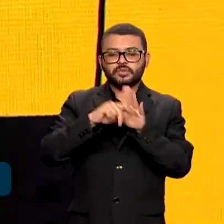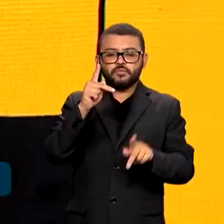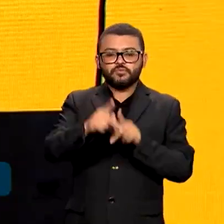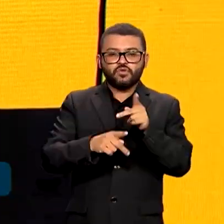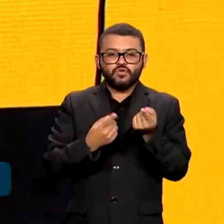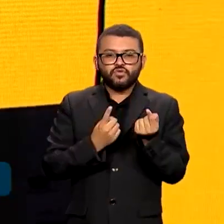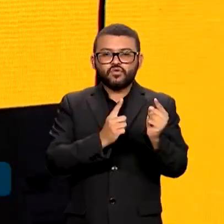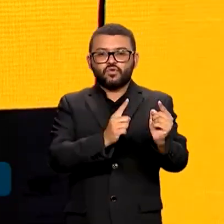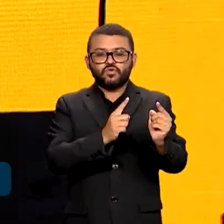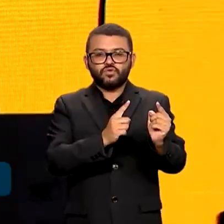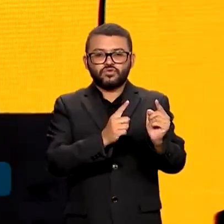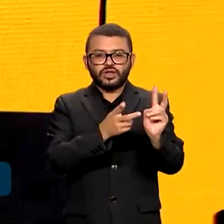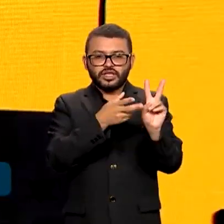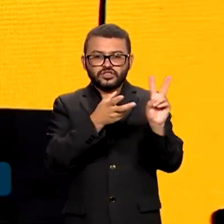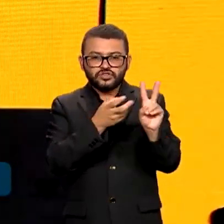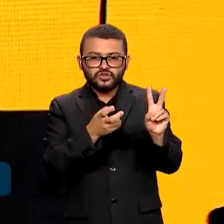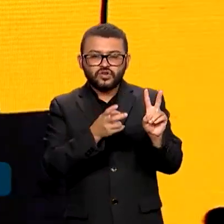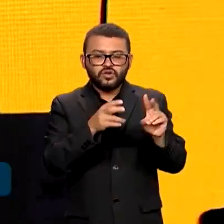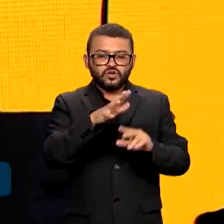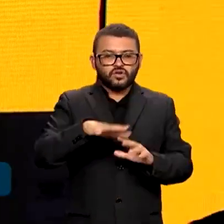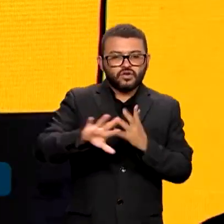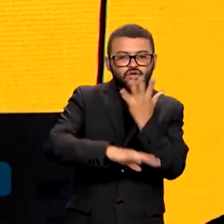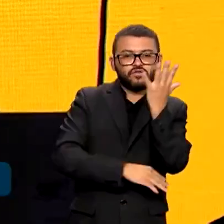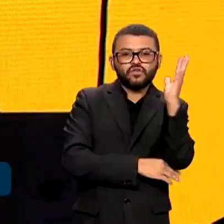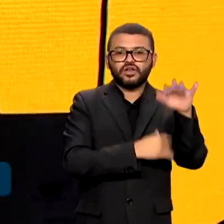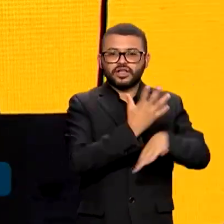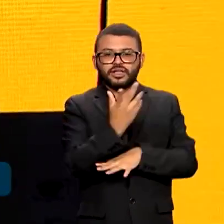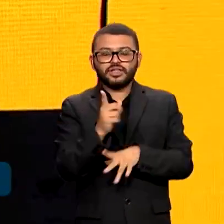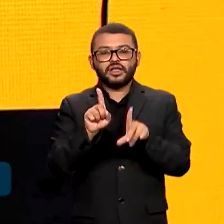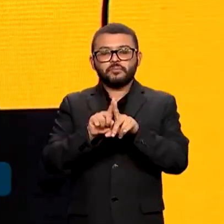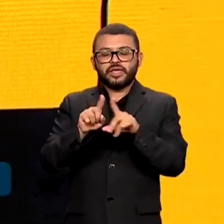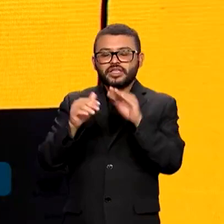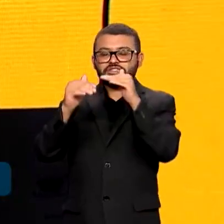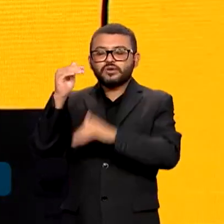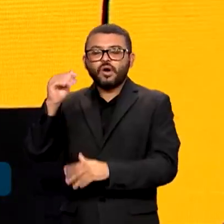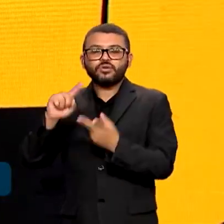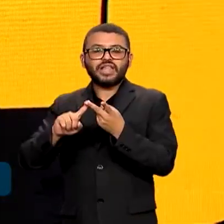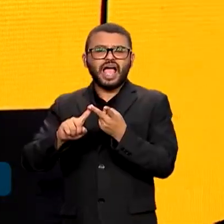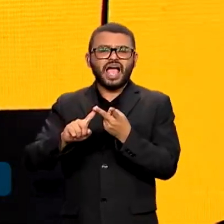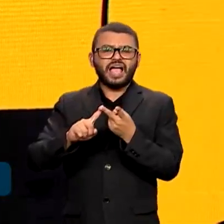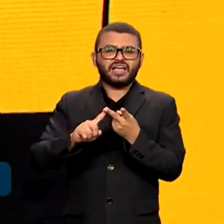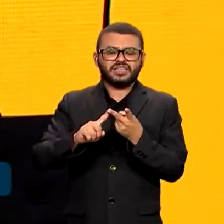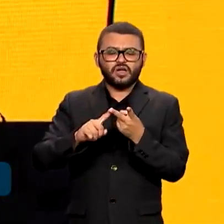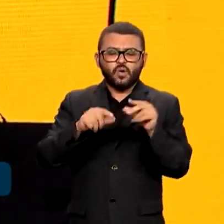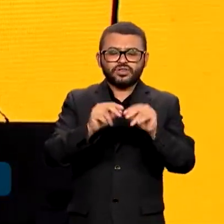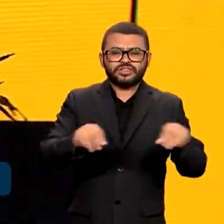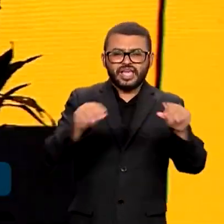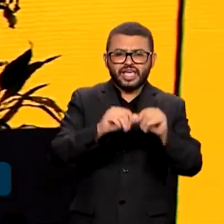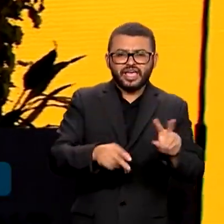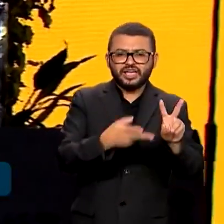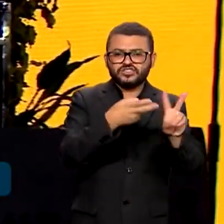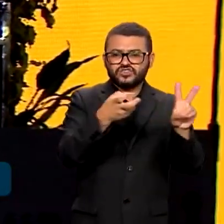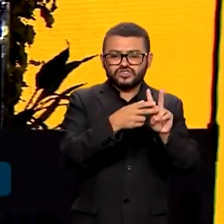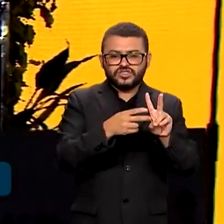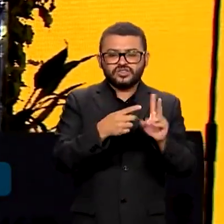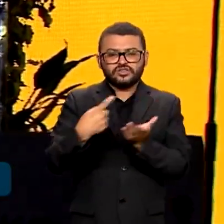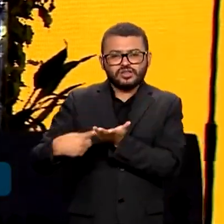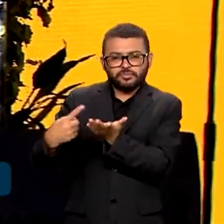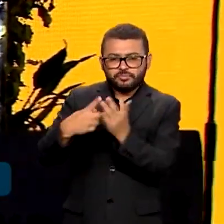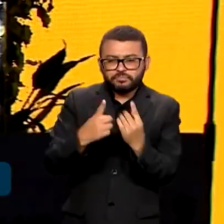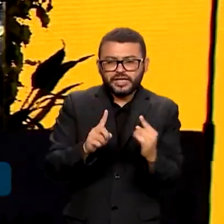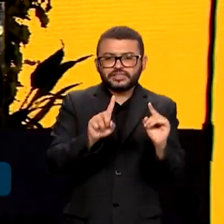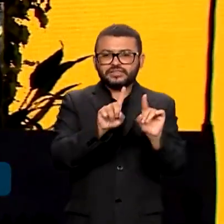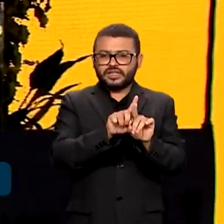da floresta, a redução das desigualdades, a desintrusão de terras indígenas, que numa parceria